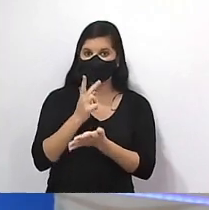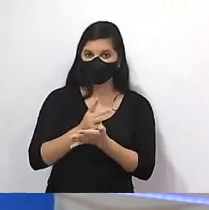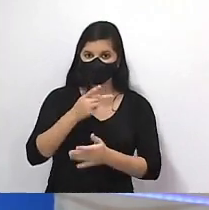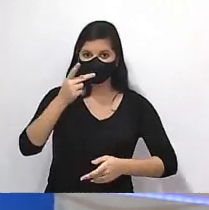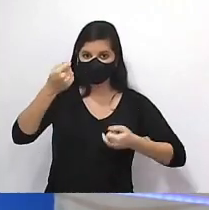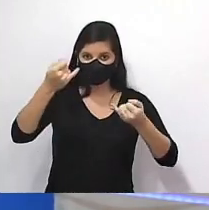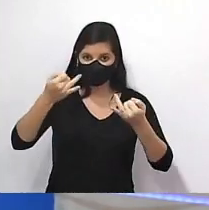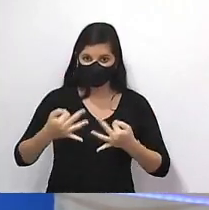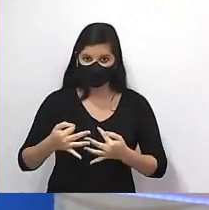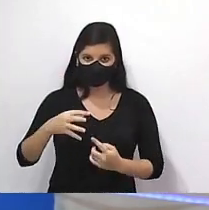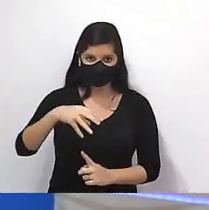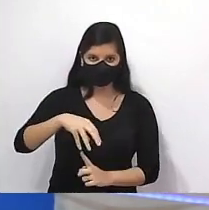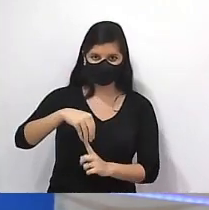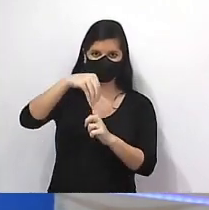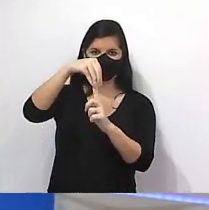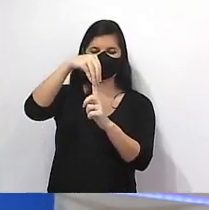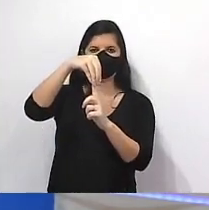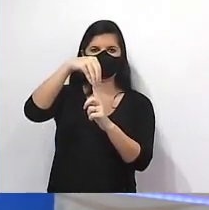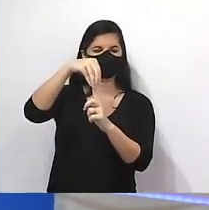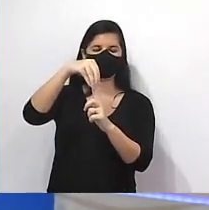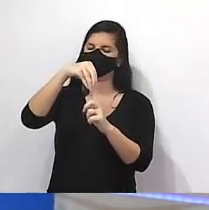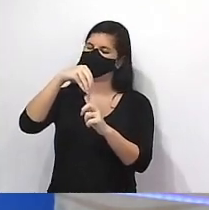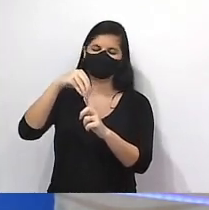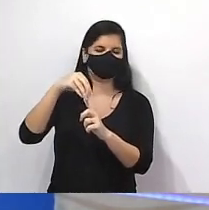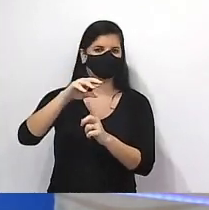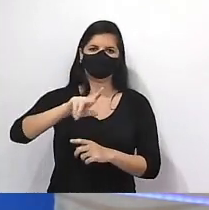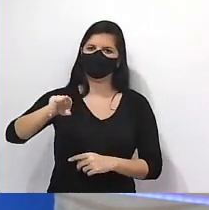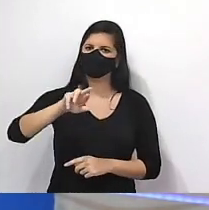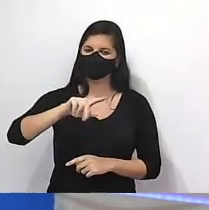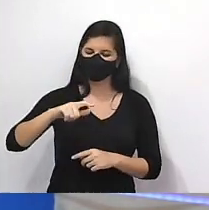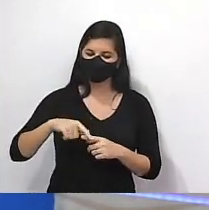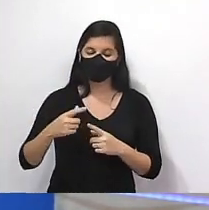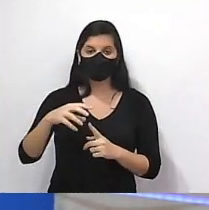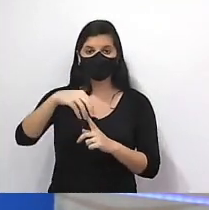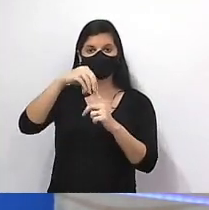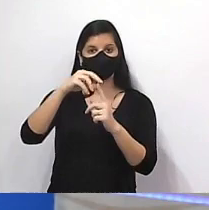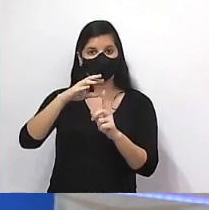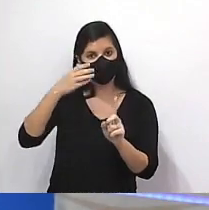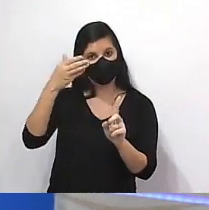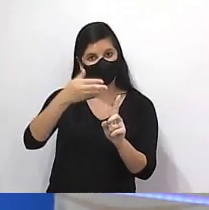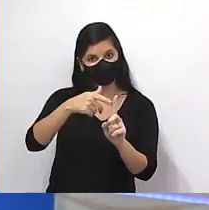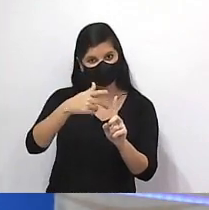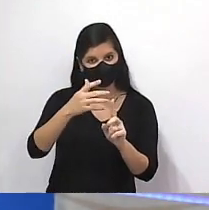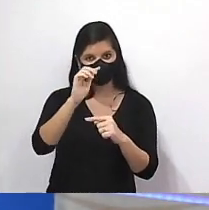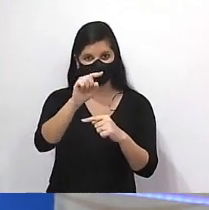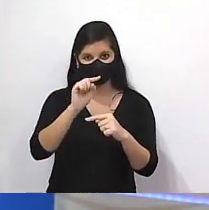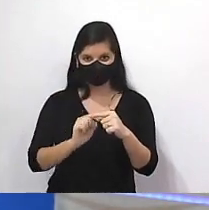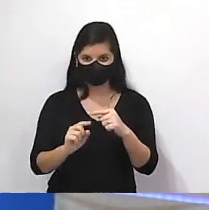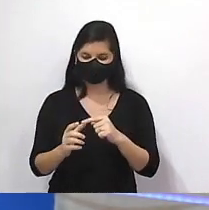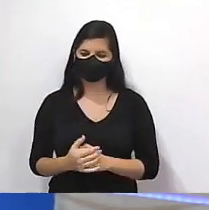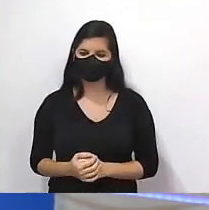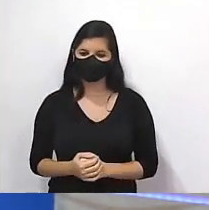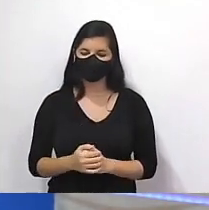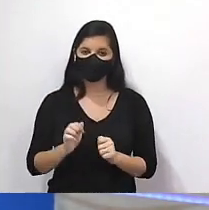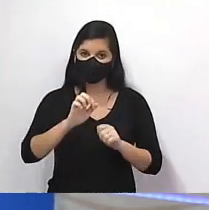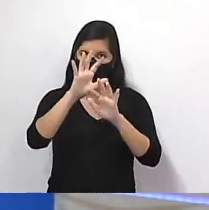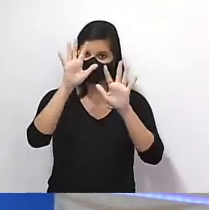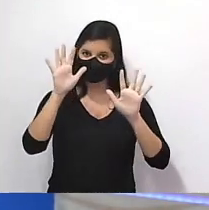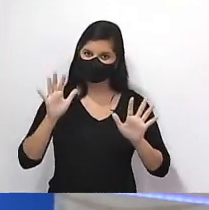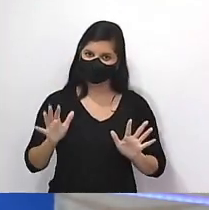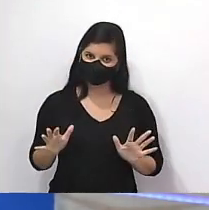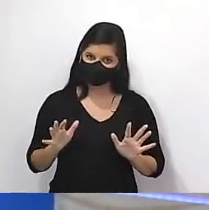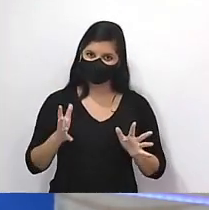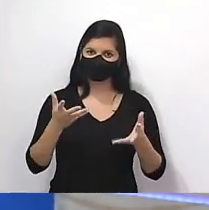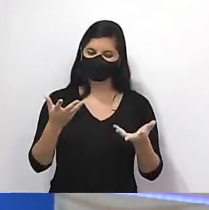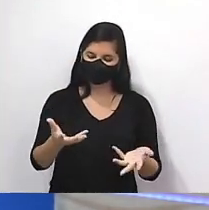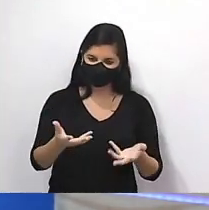é única. A única forma de representação da fração. Se ligou? Tá claro? Então vem